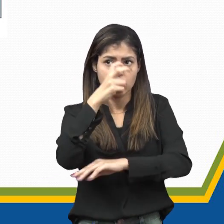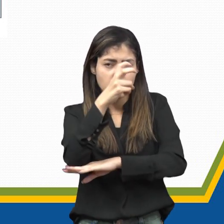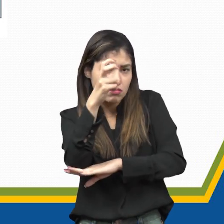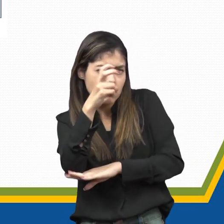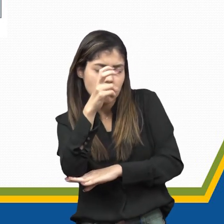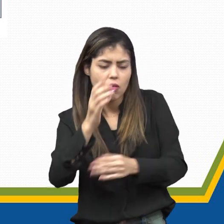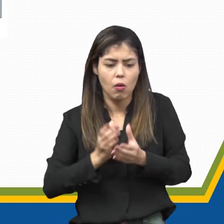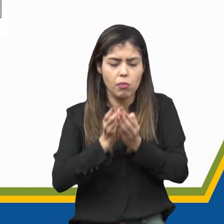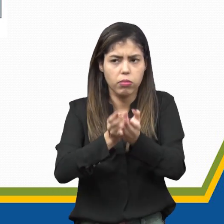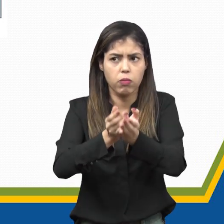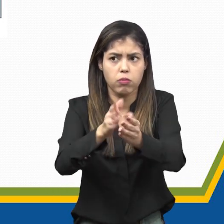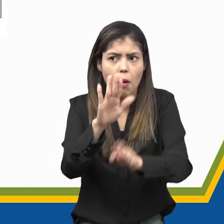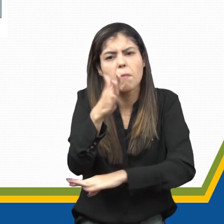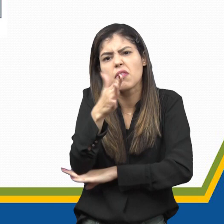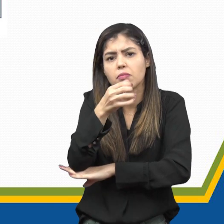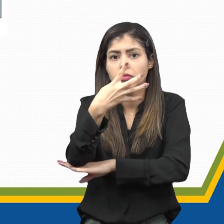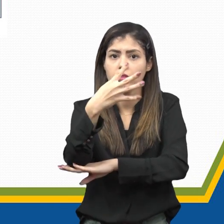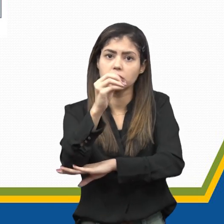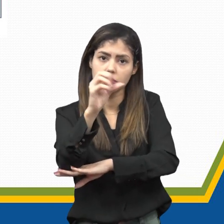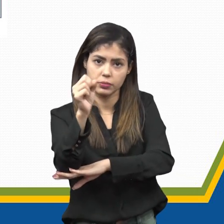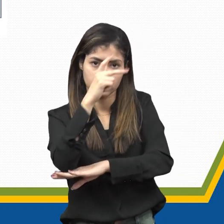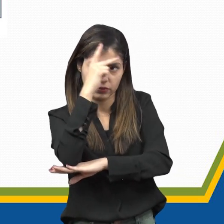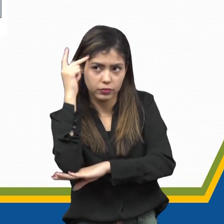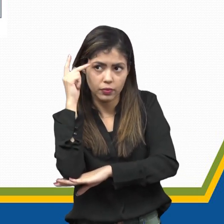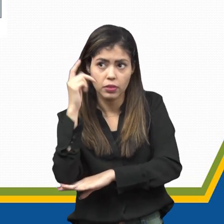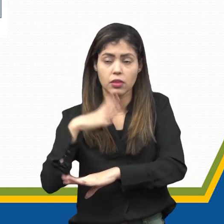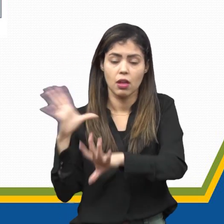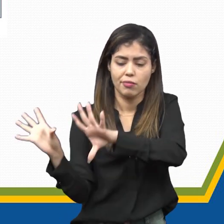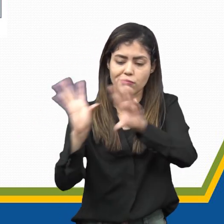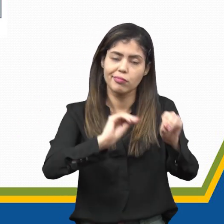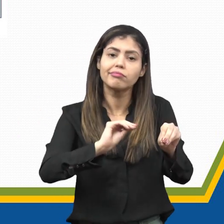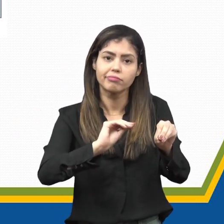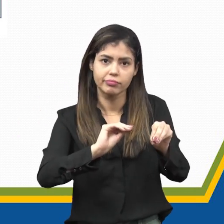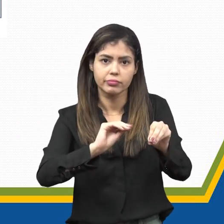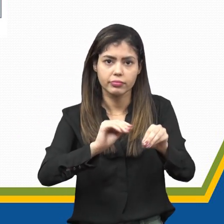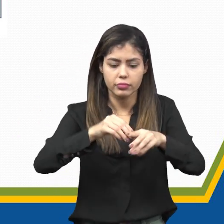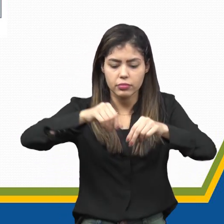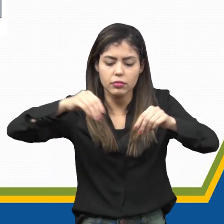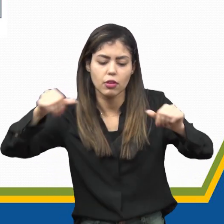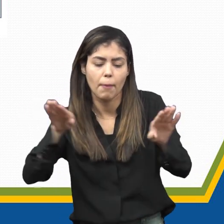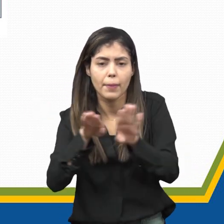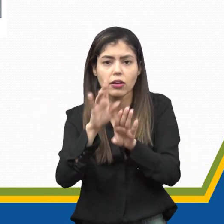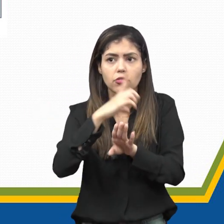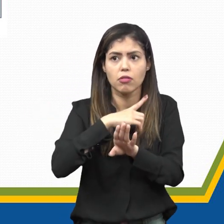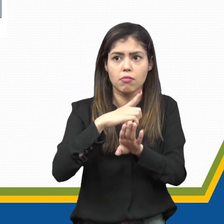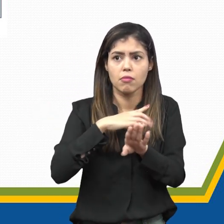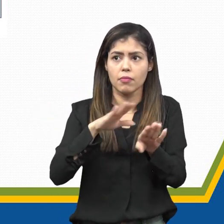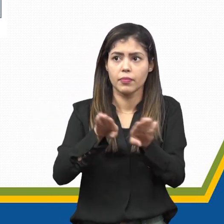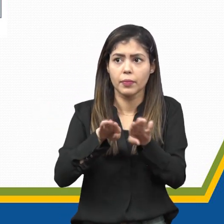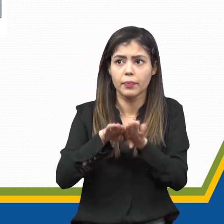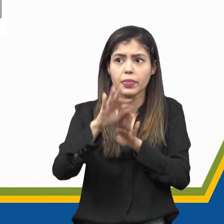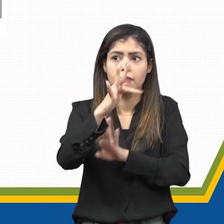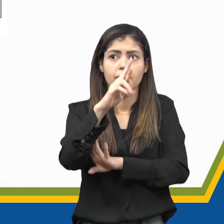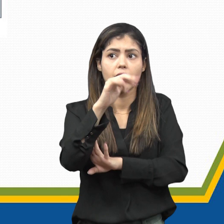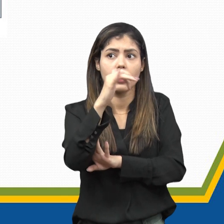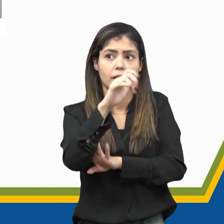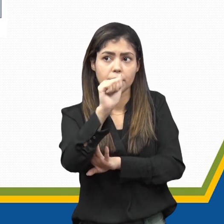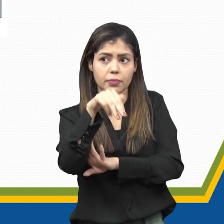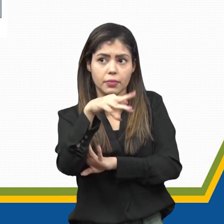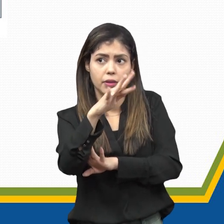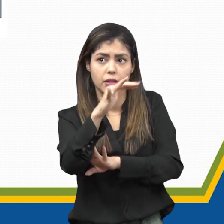né, 400 pessoas mais ou menos, e aí ele traz ferramentas, sementes, para fim, então, começar, de fato,